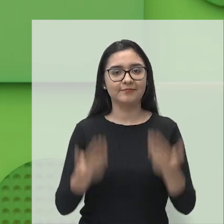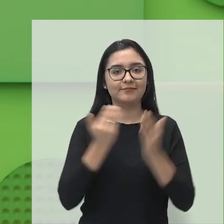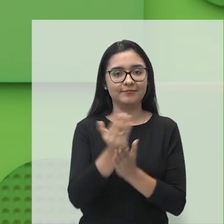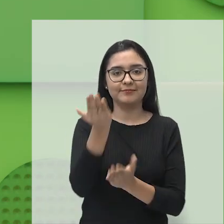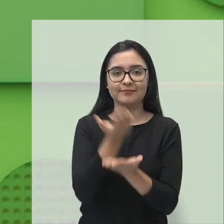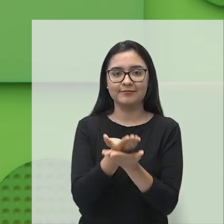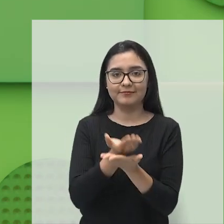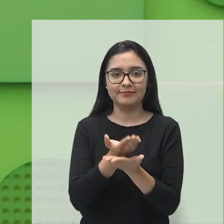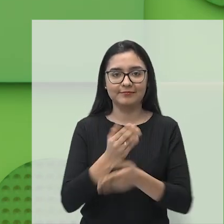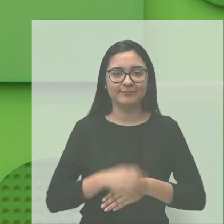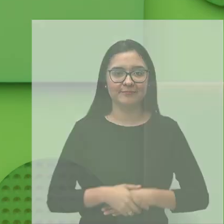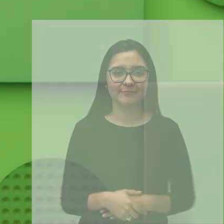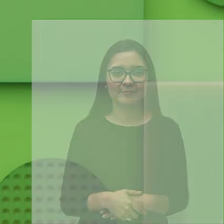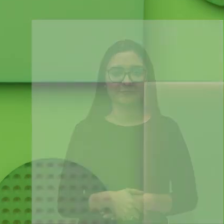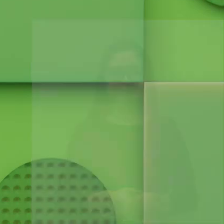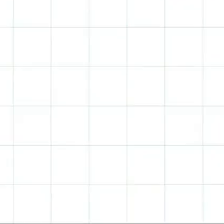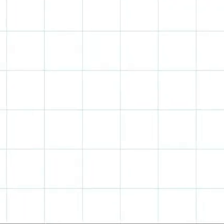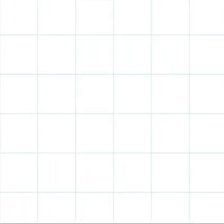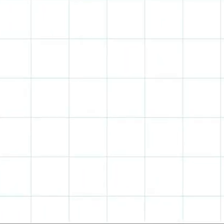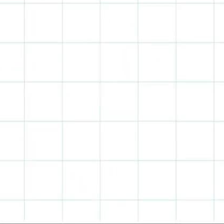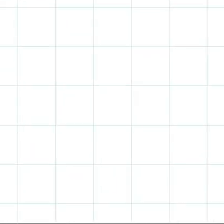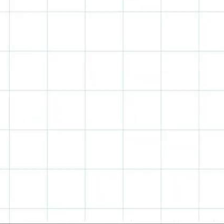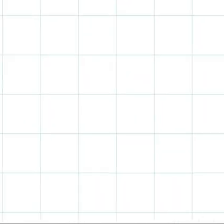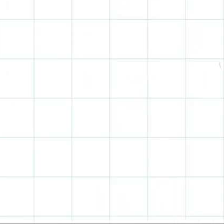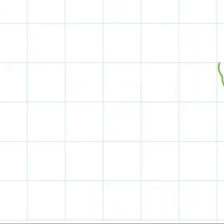nossa aula.